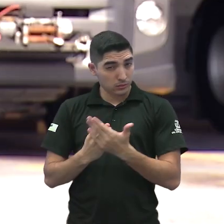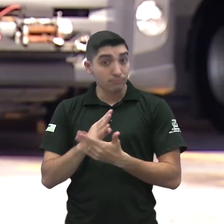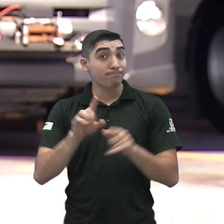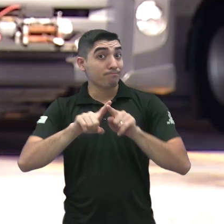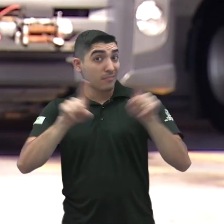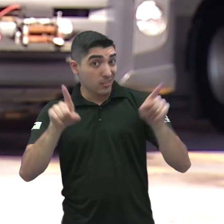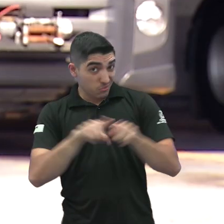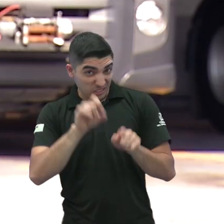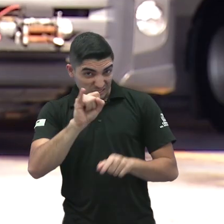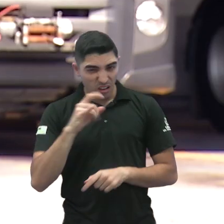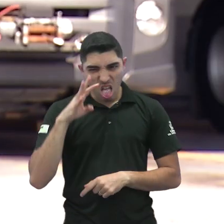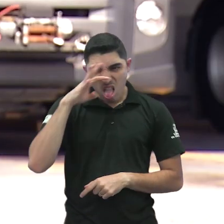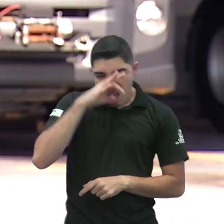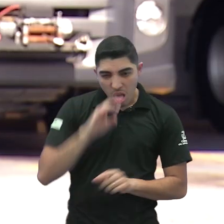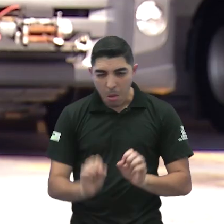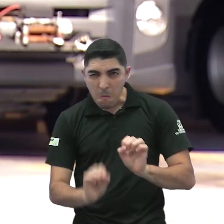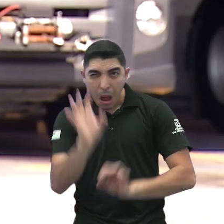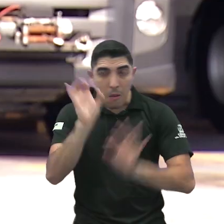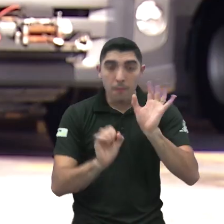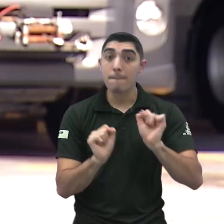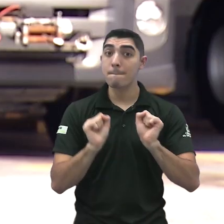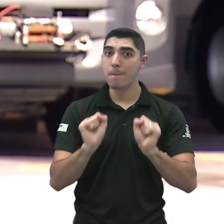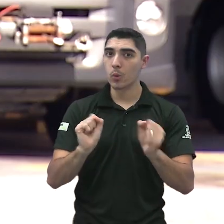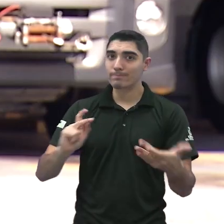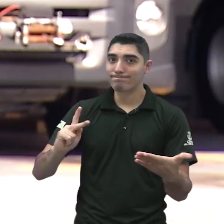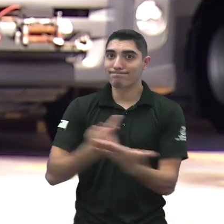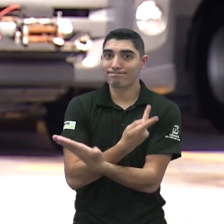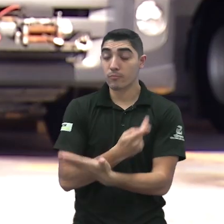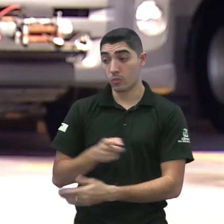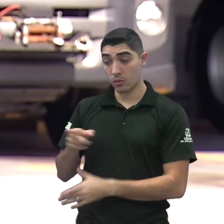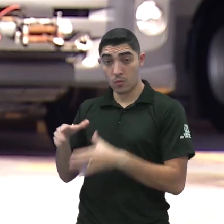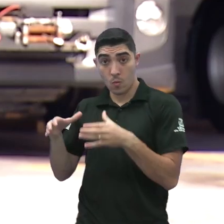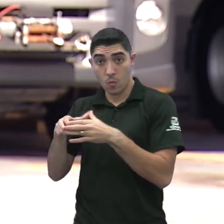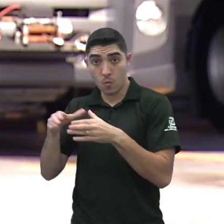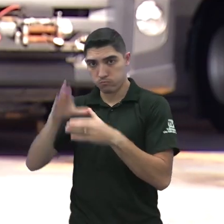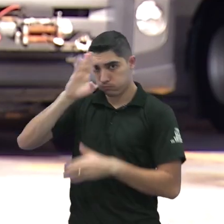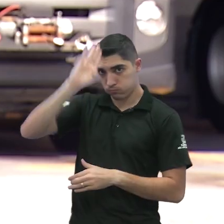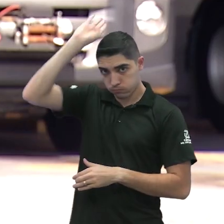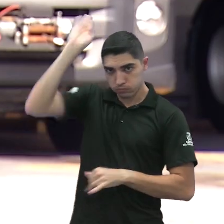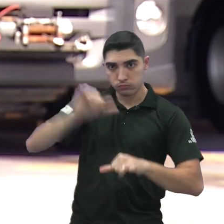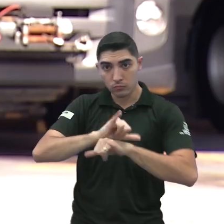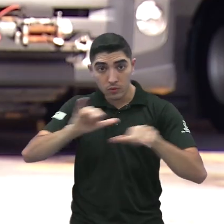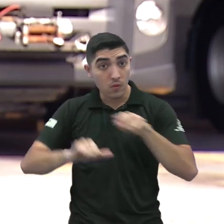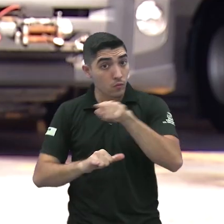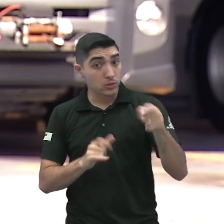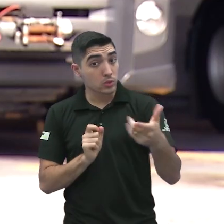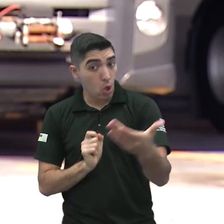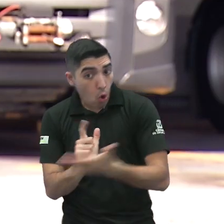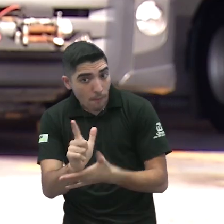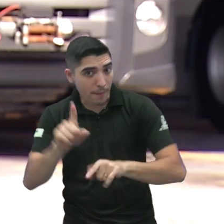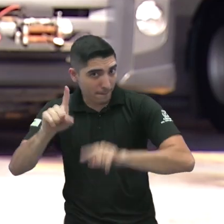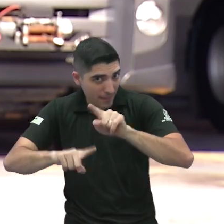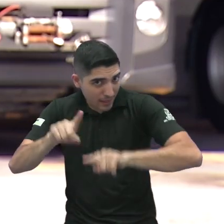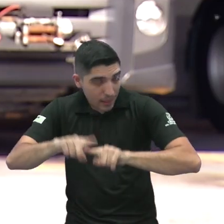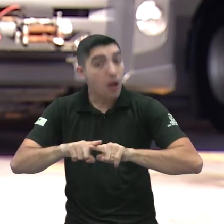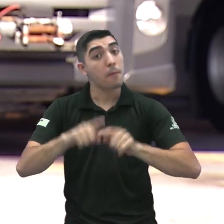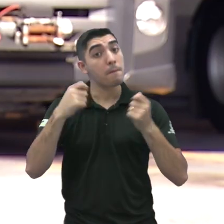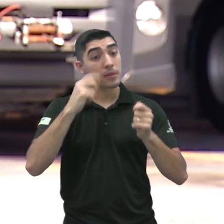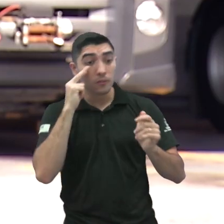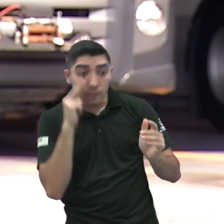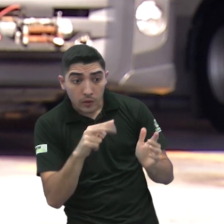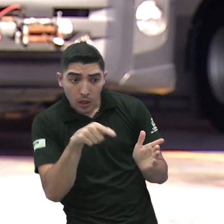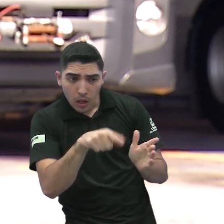o uso incorreto dos artefatos pode provocar acidentes. O Corpo de Bombeiros reforça a importância de comprar produtos